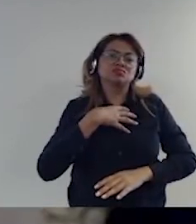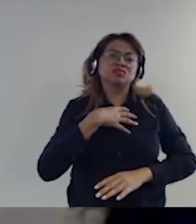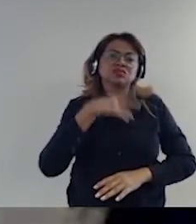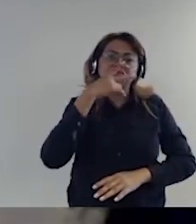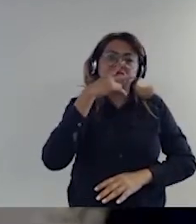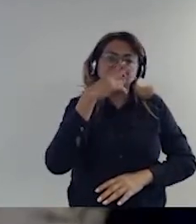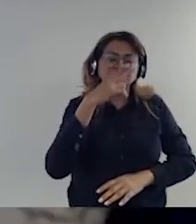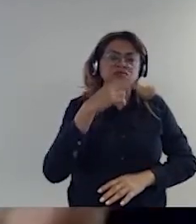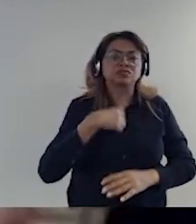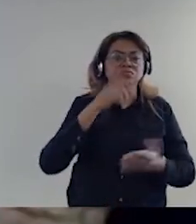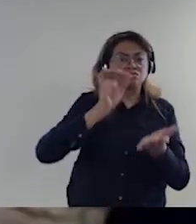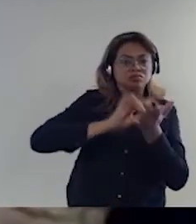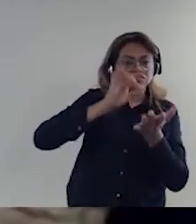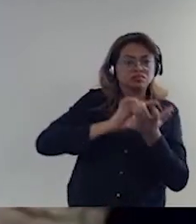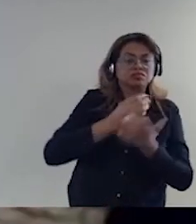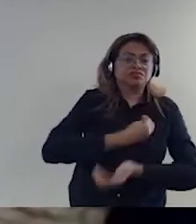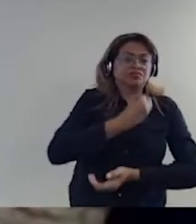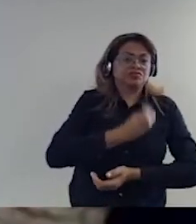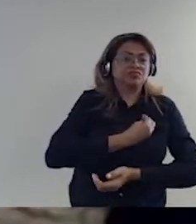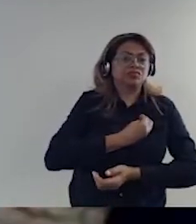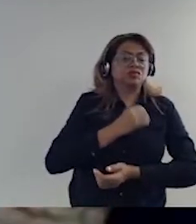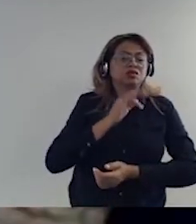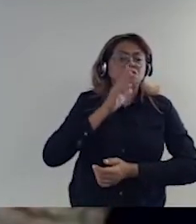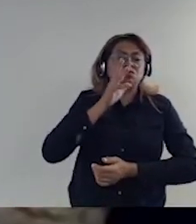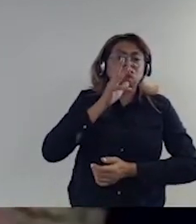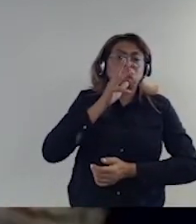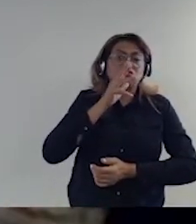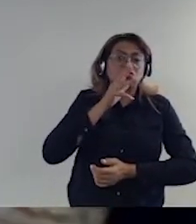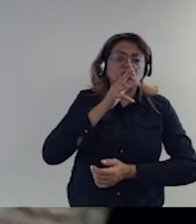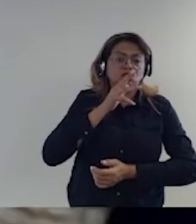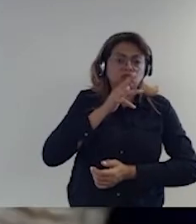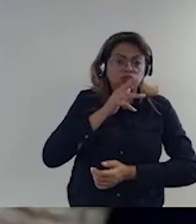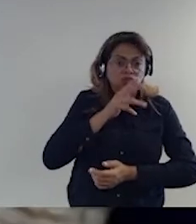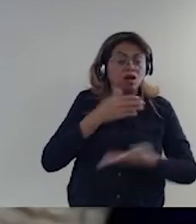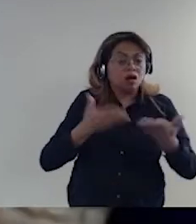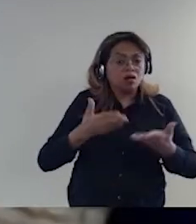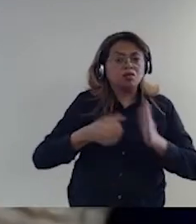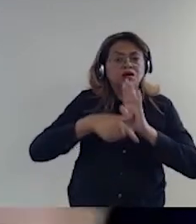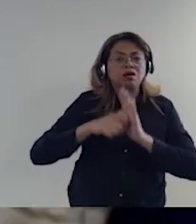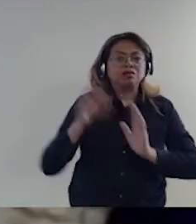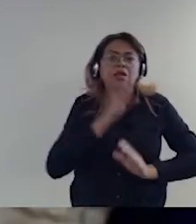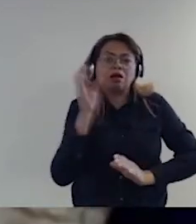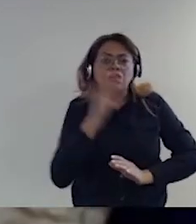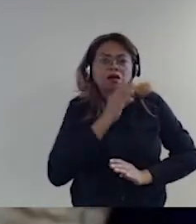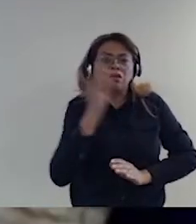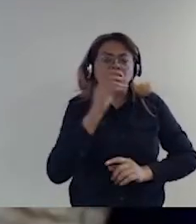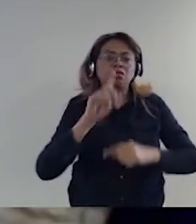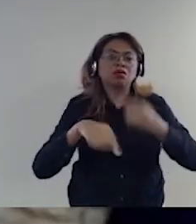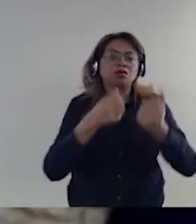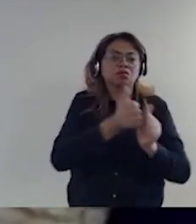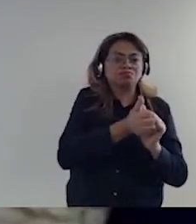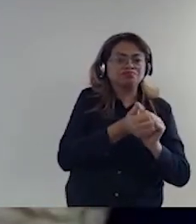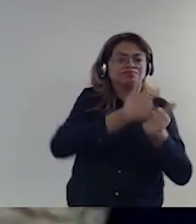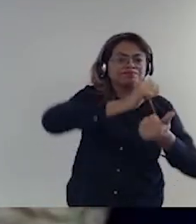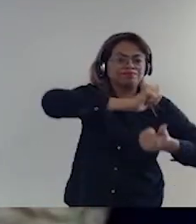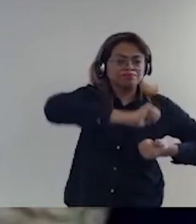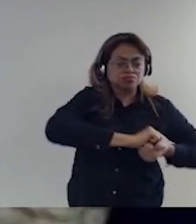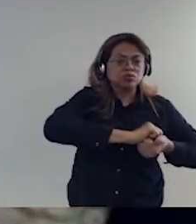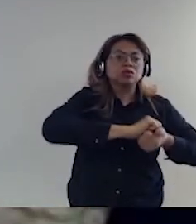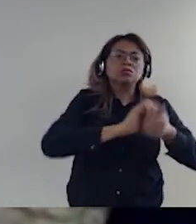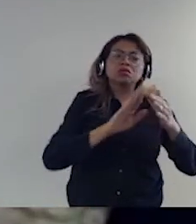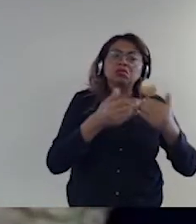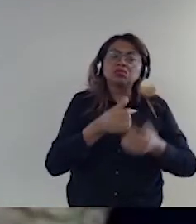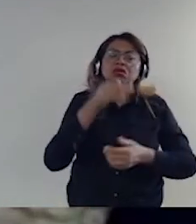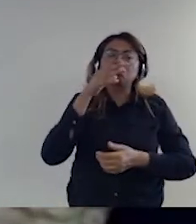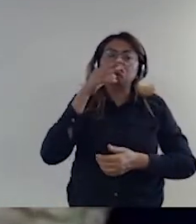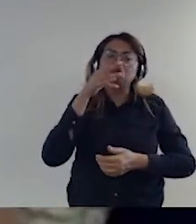desacelerar. E talvez seja falsa por uma razão. Nós, antropologicamente, vamos nos adaptando sempre a tudo. O homem é um animal de hábitos. E